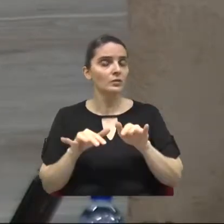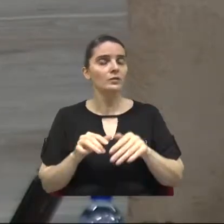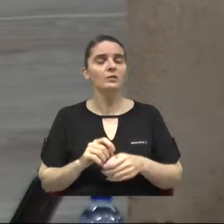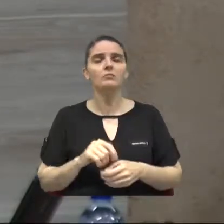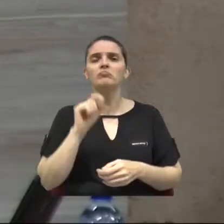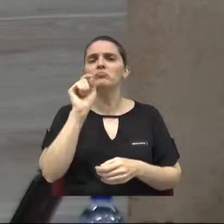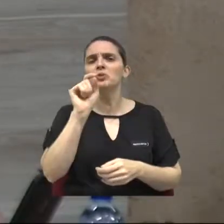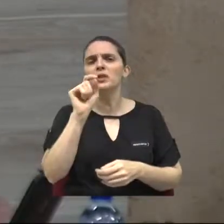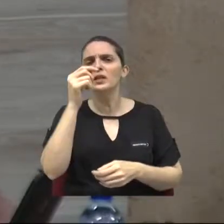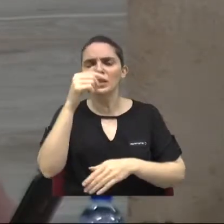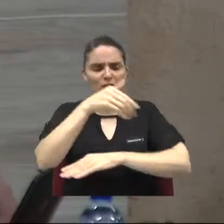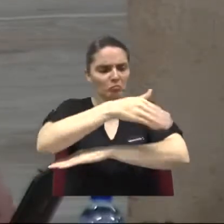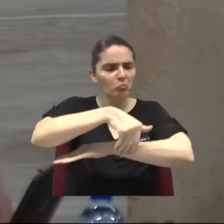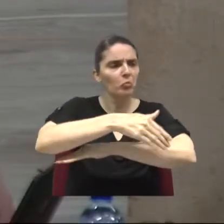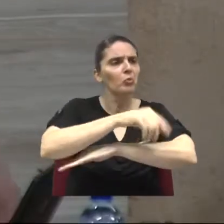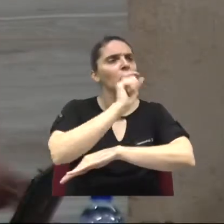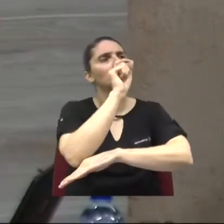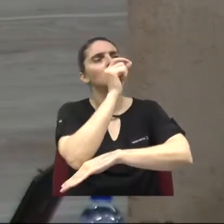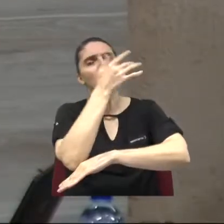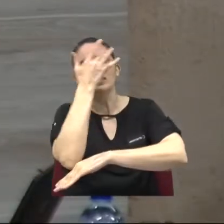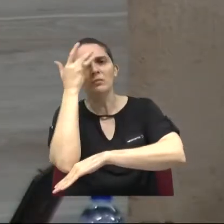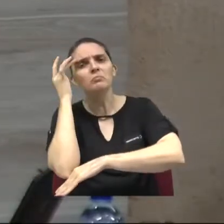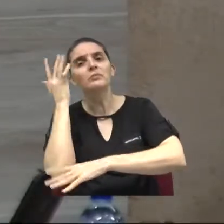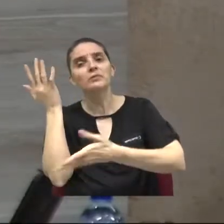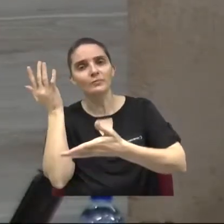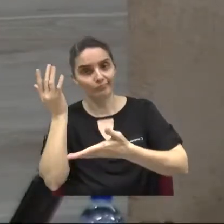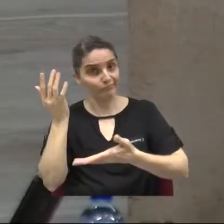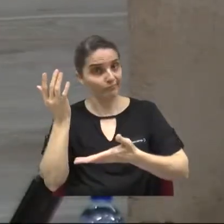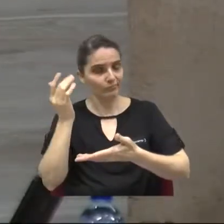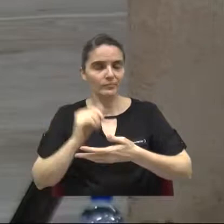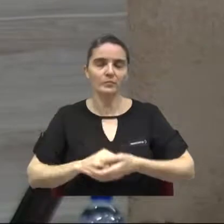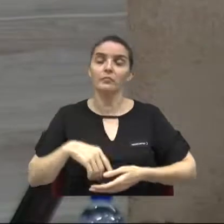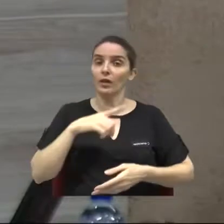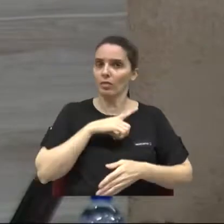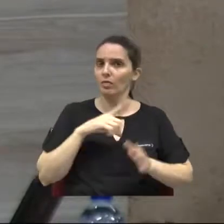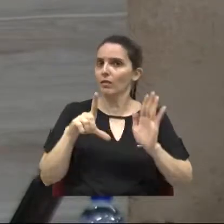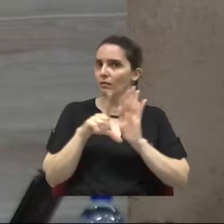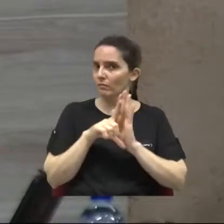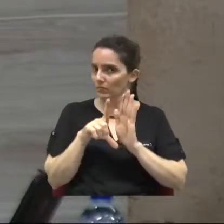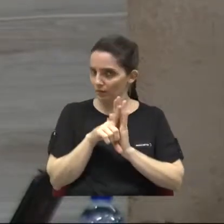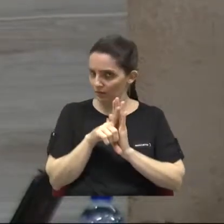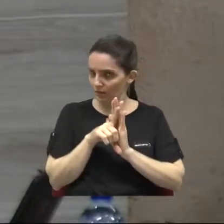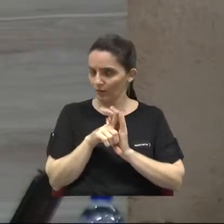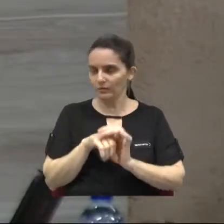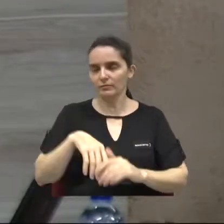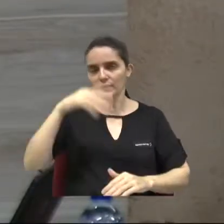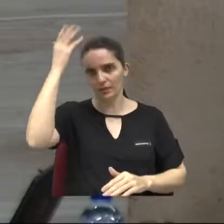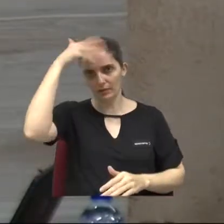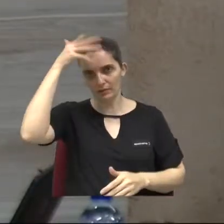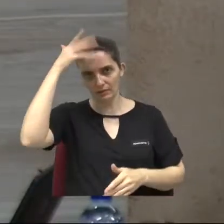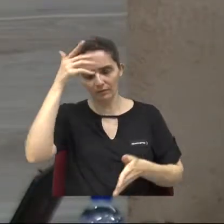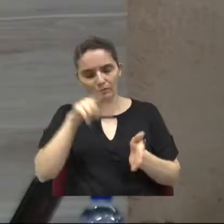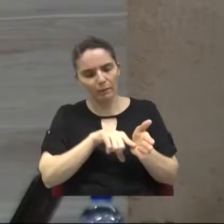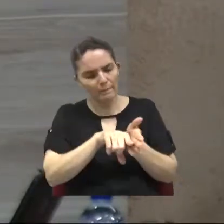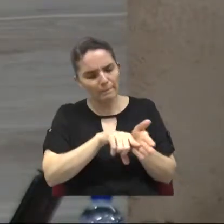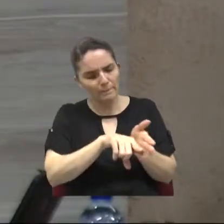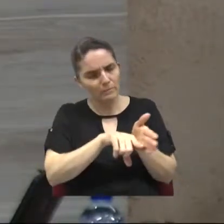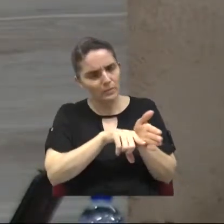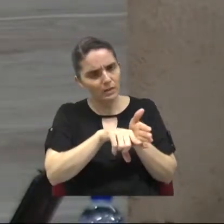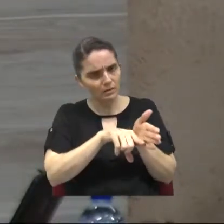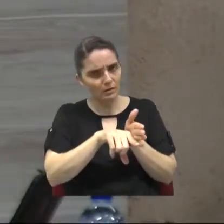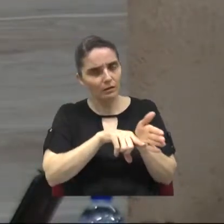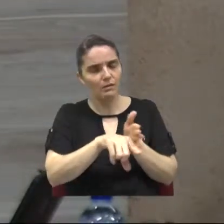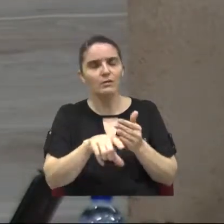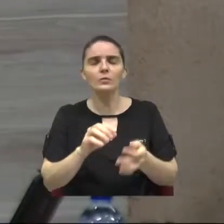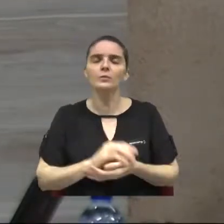nas Ruas de Limeira. Nós temos uma lei, vasculhando para a colocação,